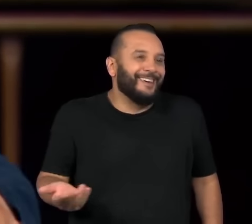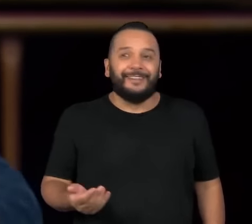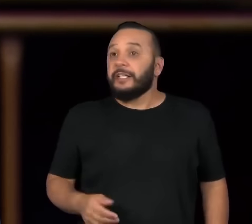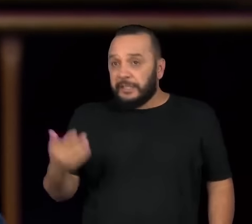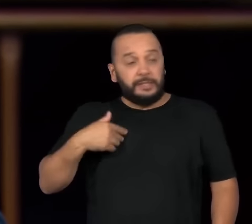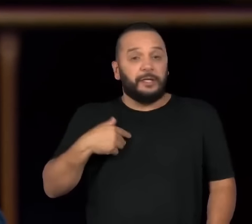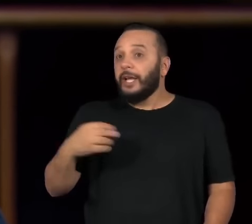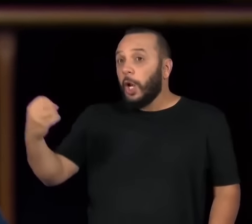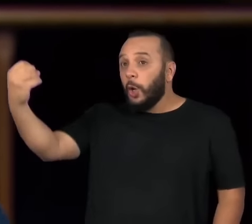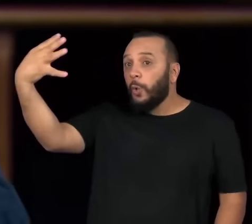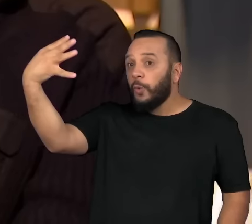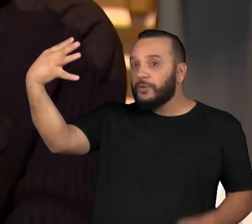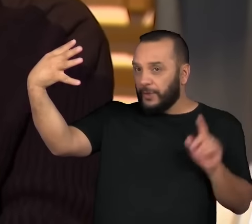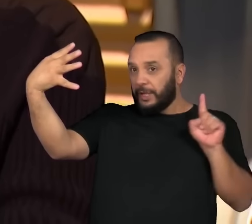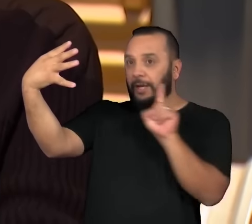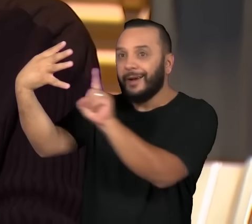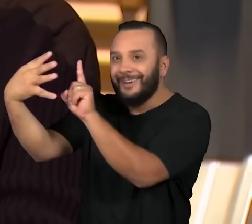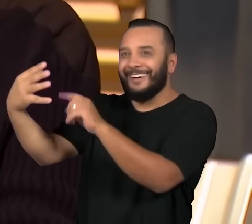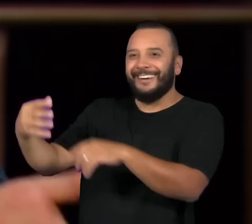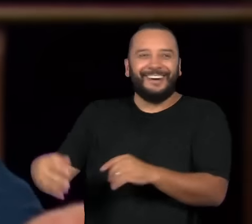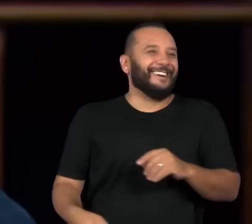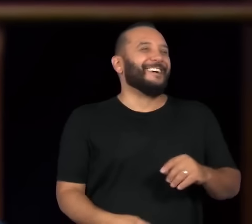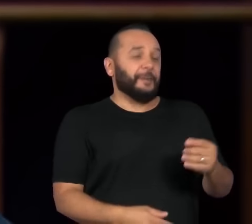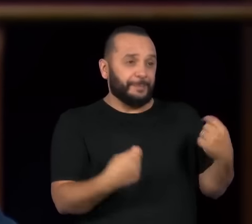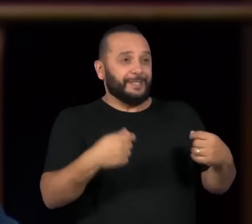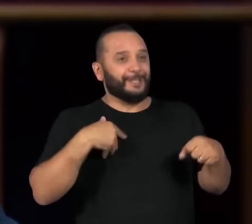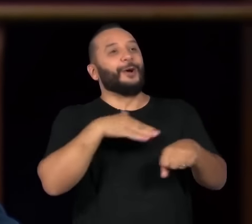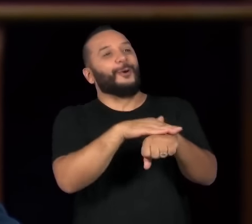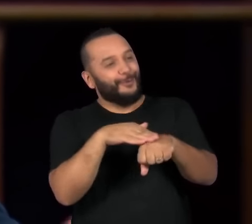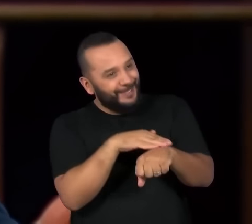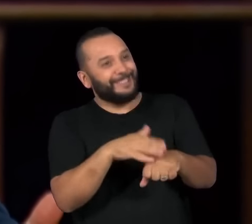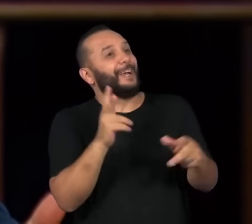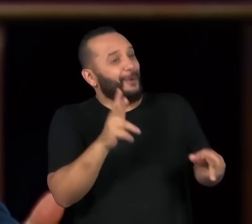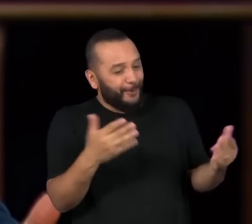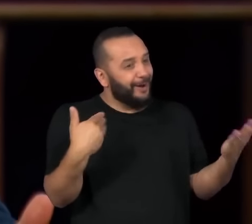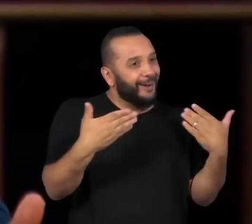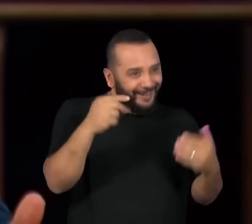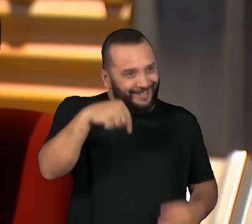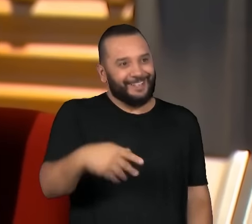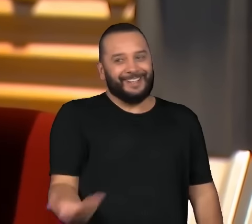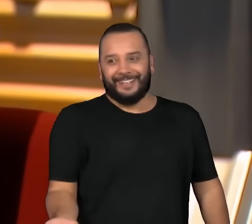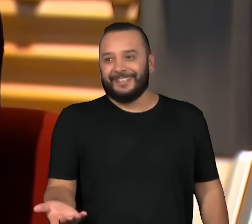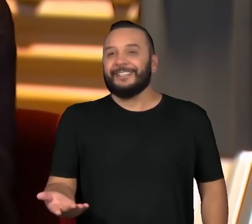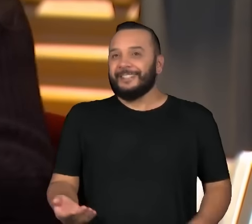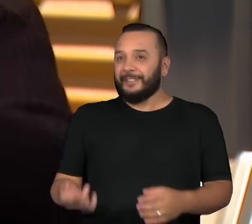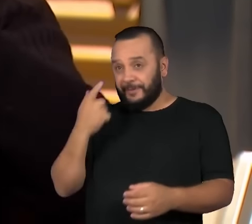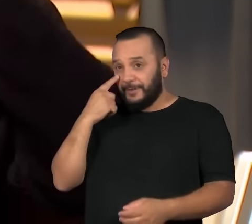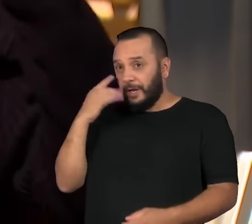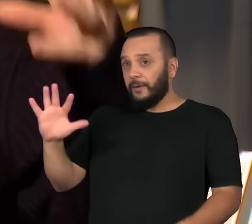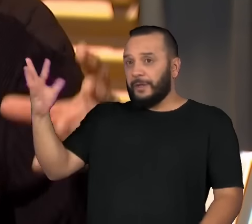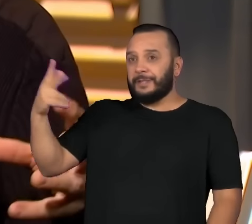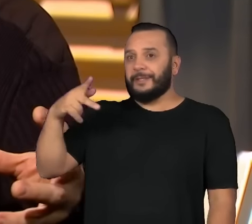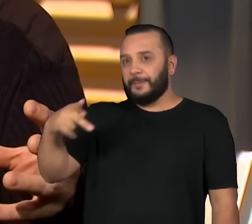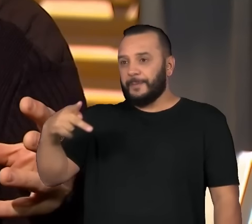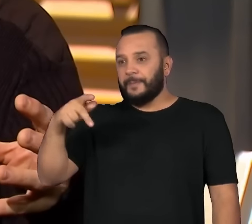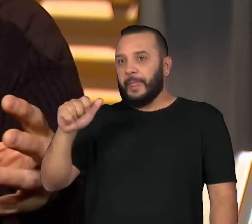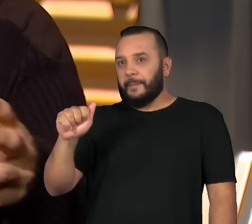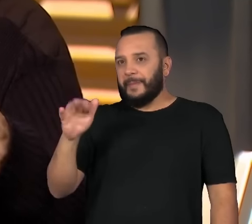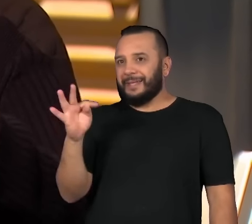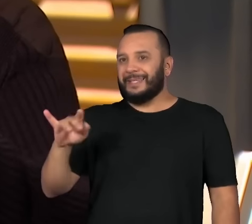sigo. Então é uma coisa que tem que ser conversada como nós estamos fazendo Sim. aqui, Ó, inclusive. depois do que aconteceu com a Patrícia, É. todo o processo do